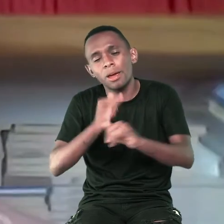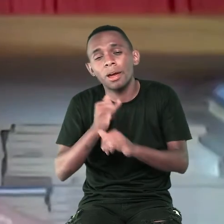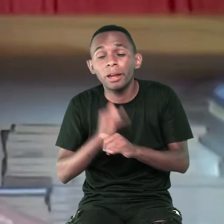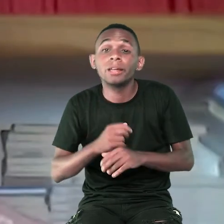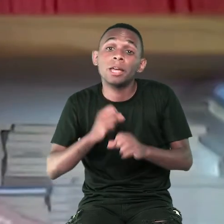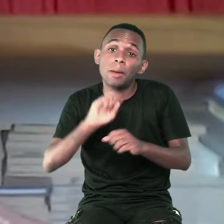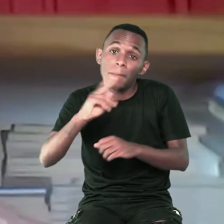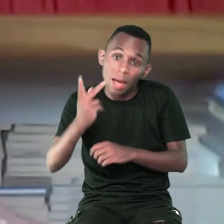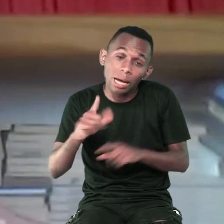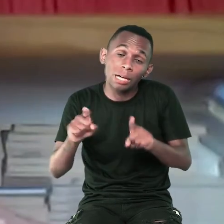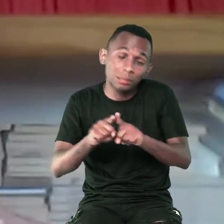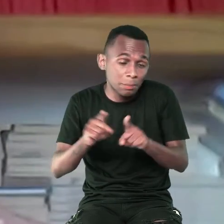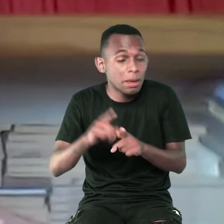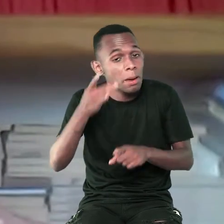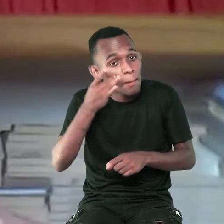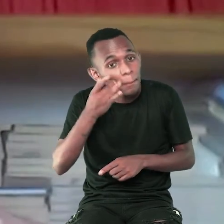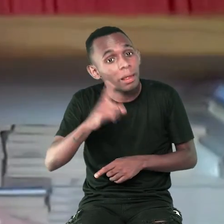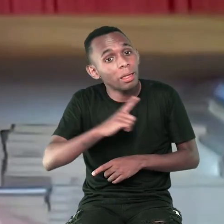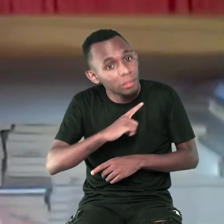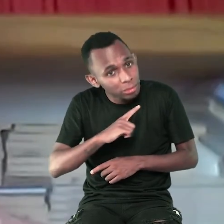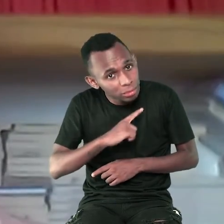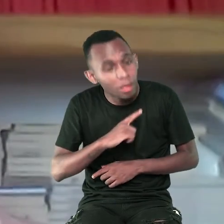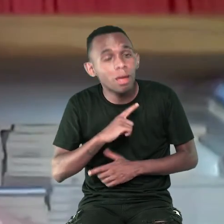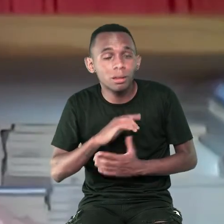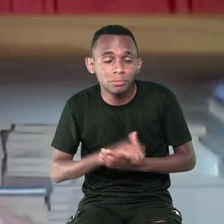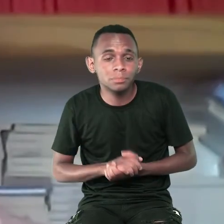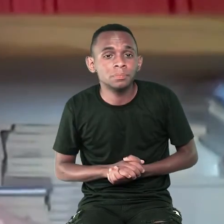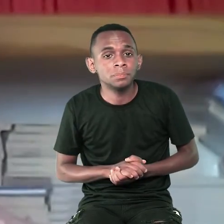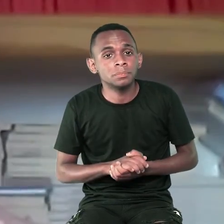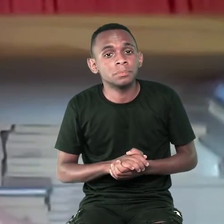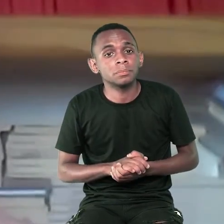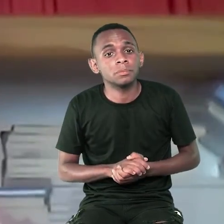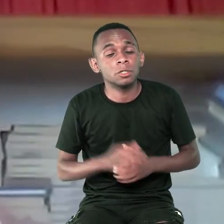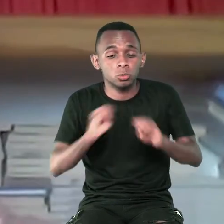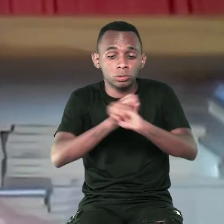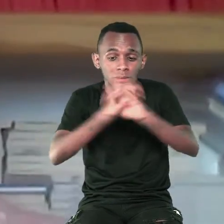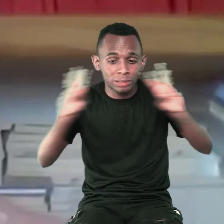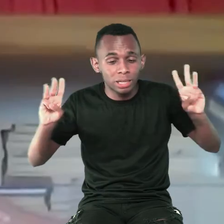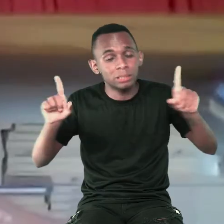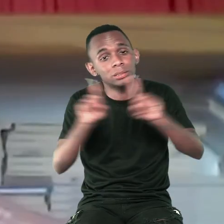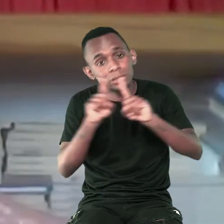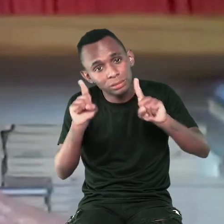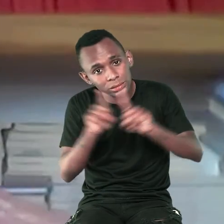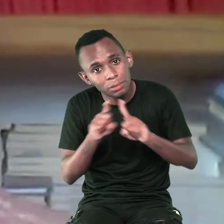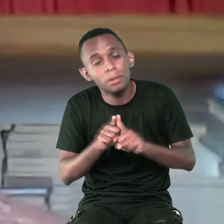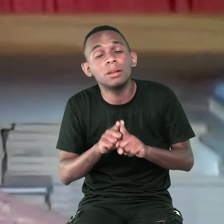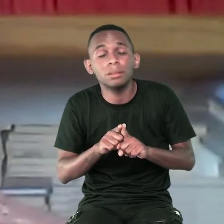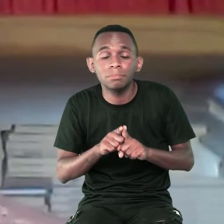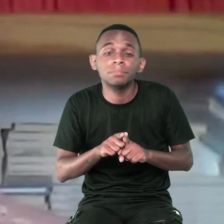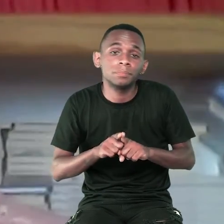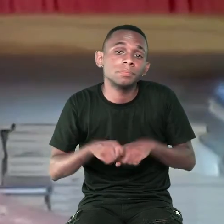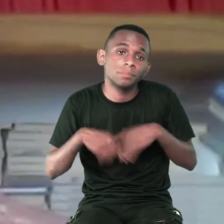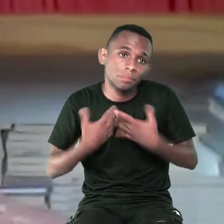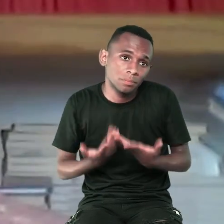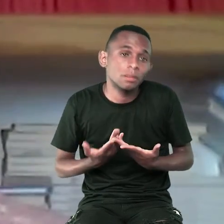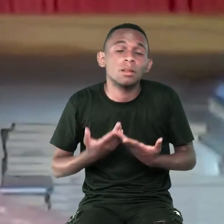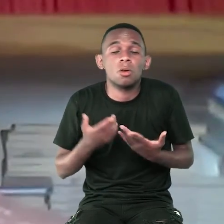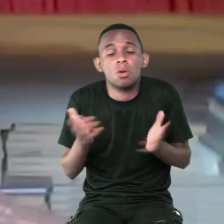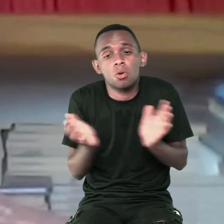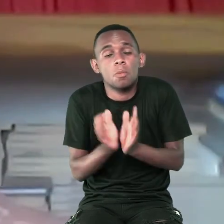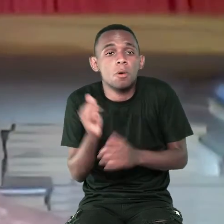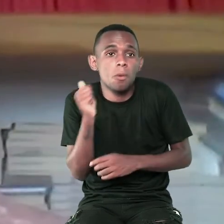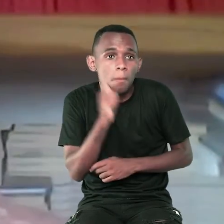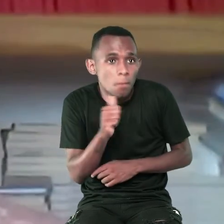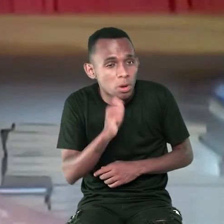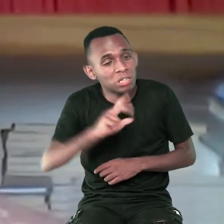Belo Horizonte, lojas físicas também, como a Quixote e a Genipapo, o site da editora Literíssima. E são mulheres,